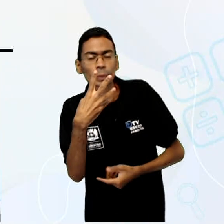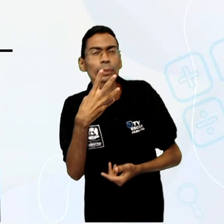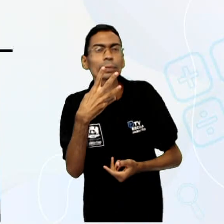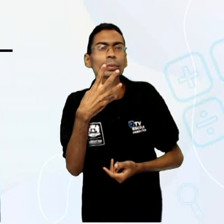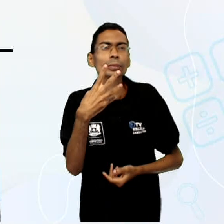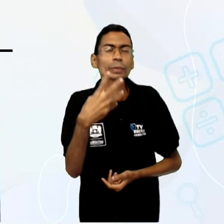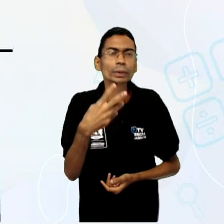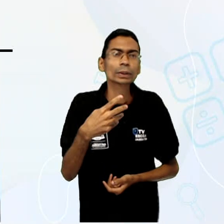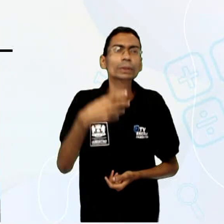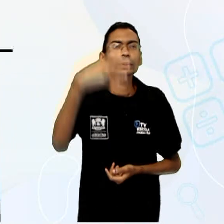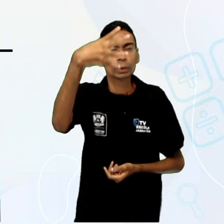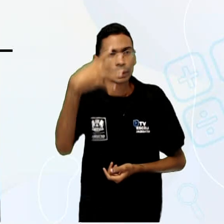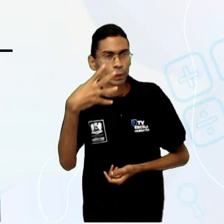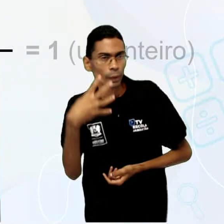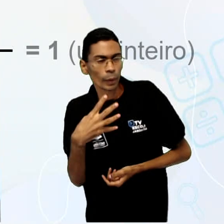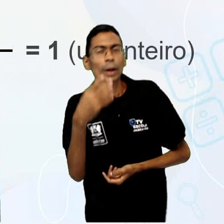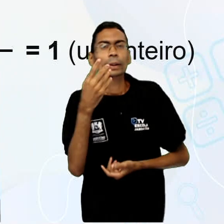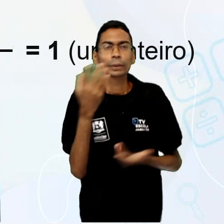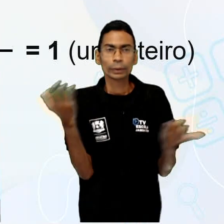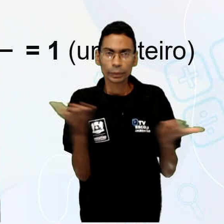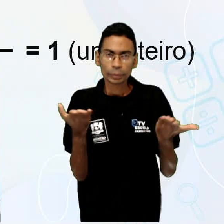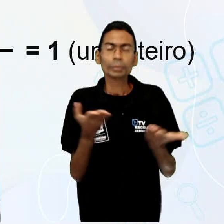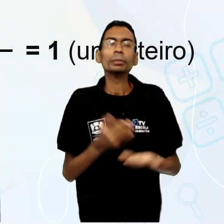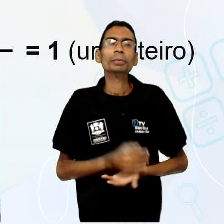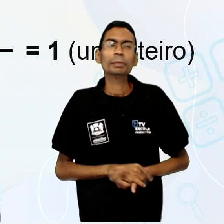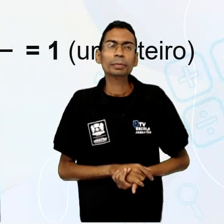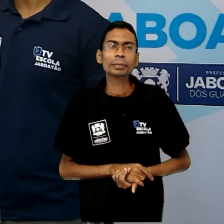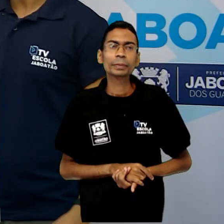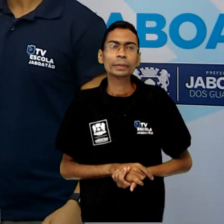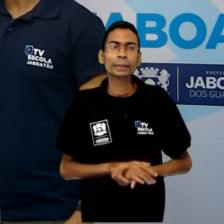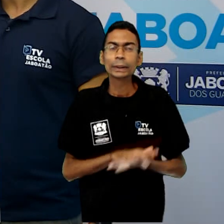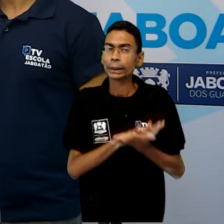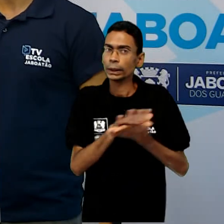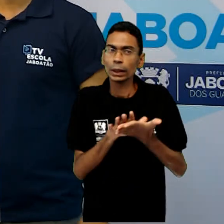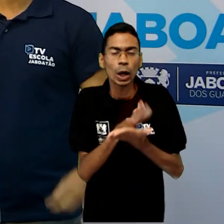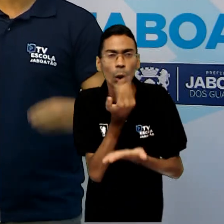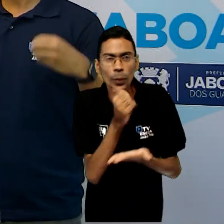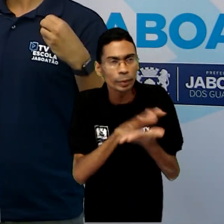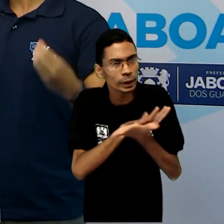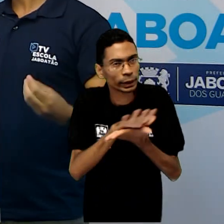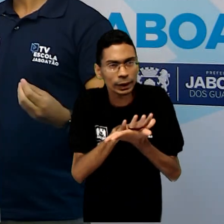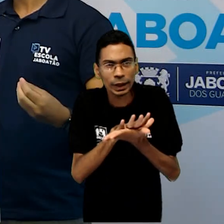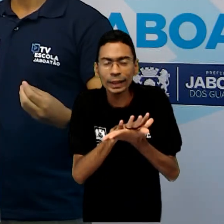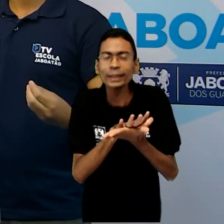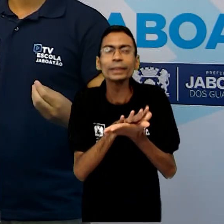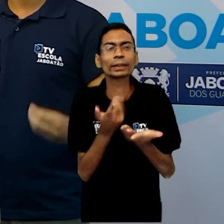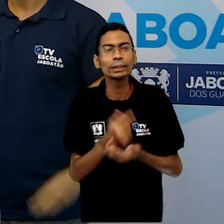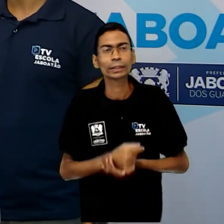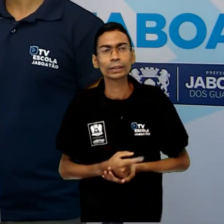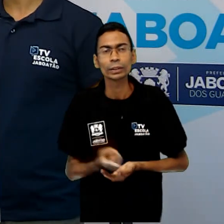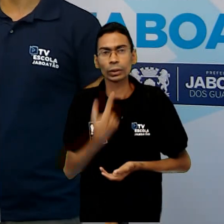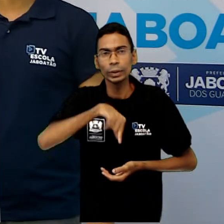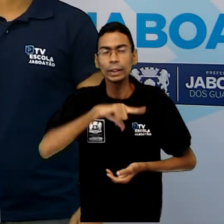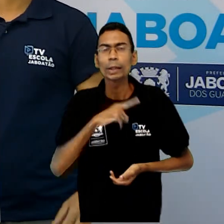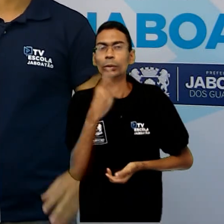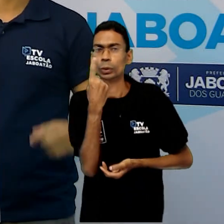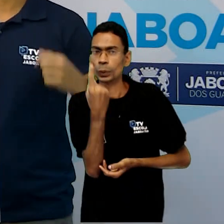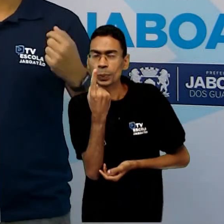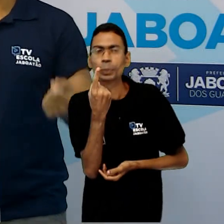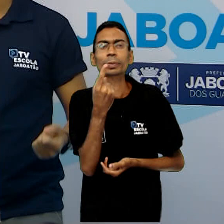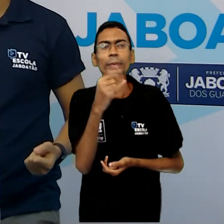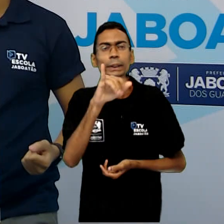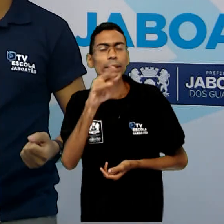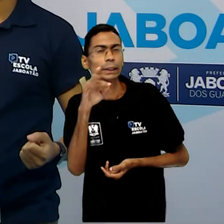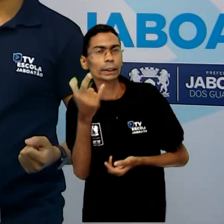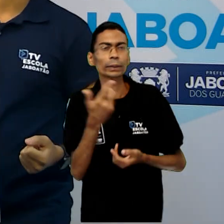pedaço da pizza foi comido. Se nós temos 4/4, nós temos 1 inteiro, pois 4 dividido por 4